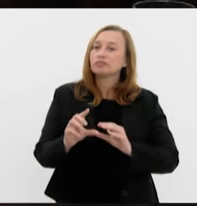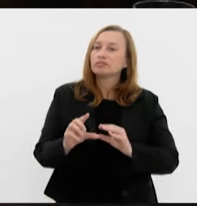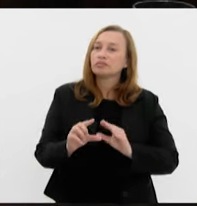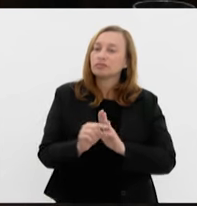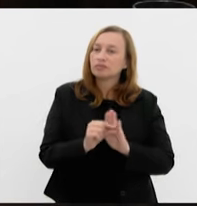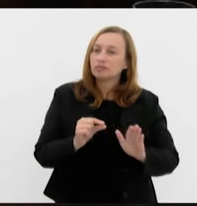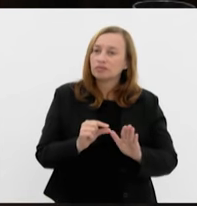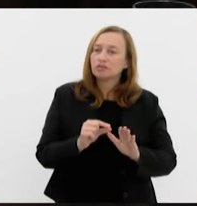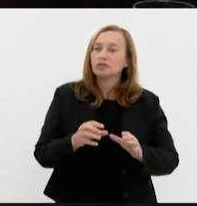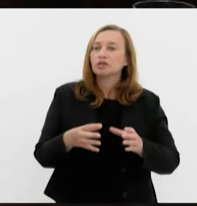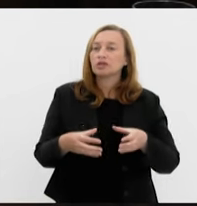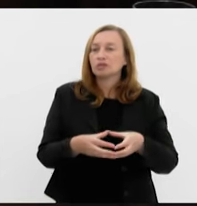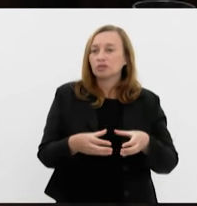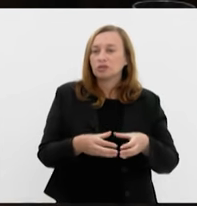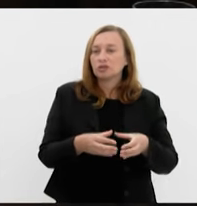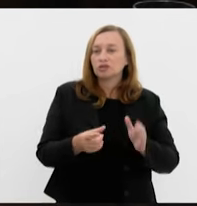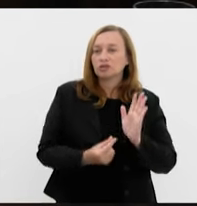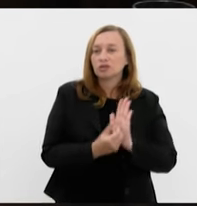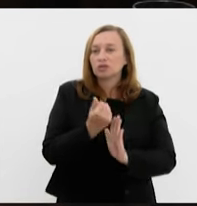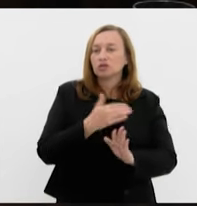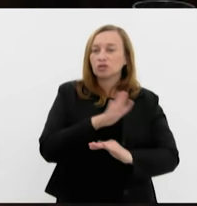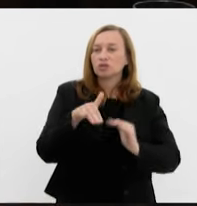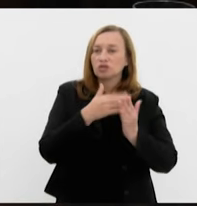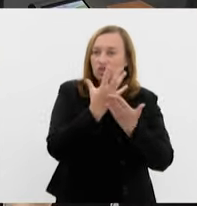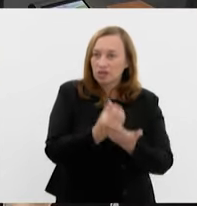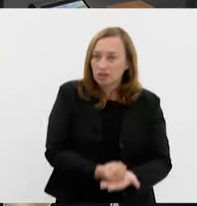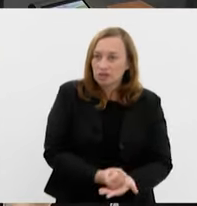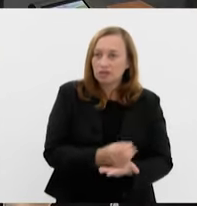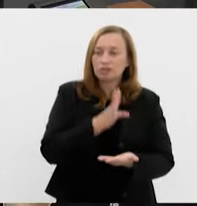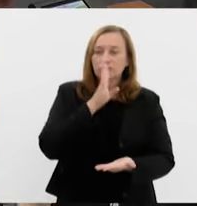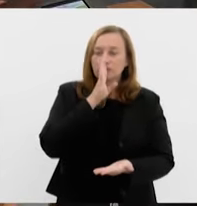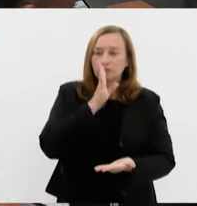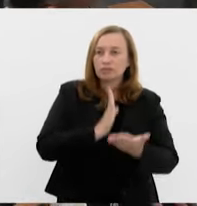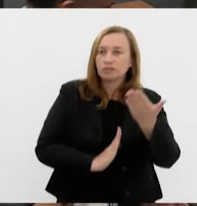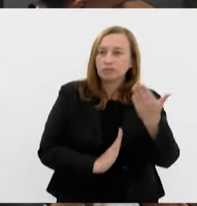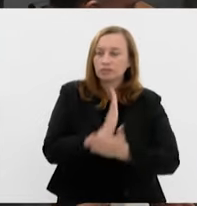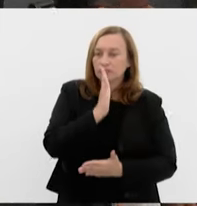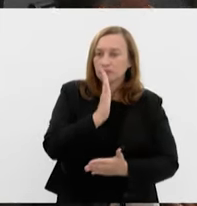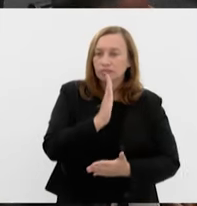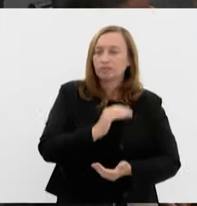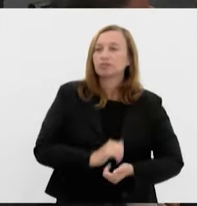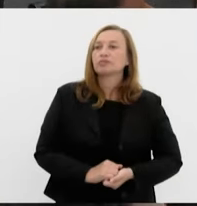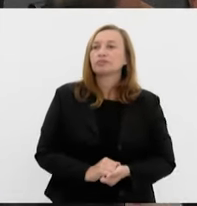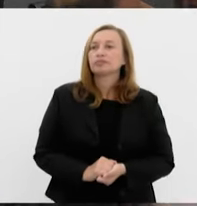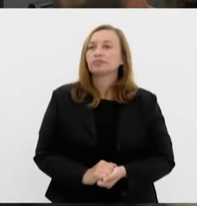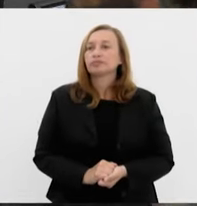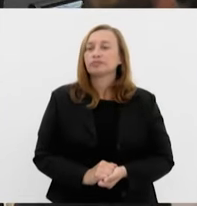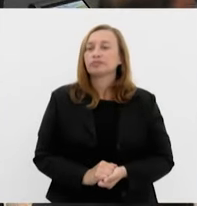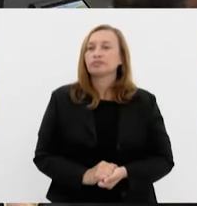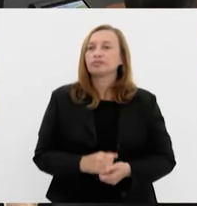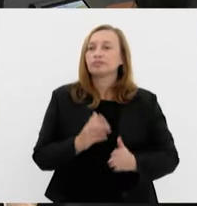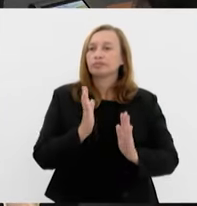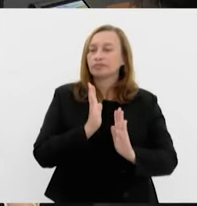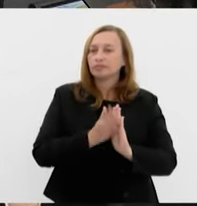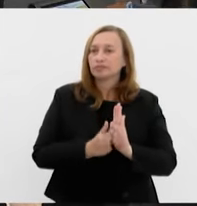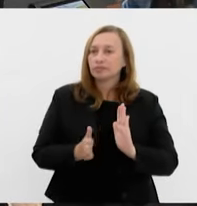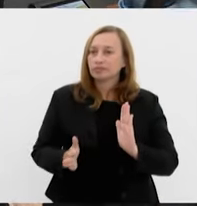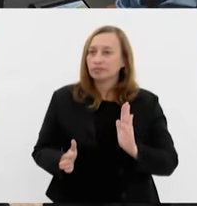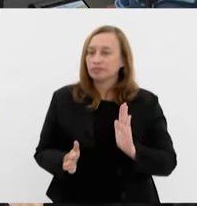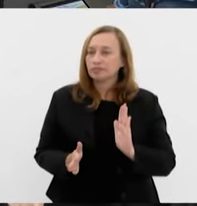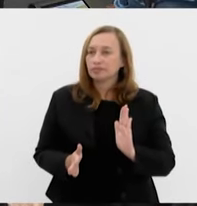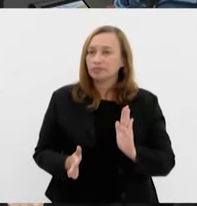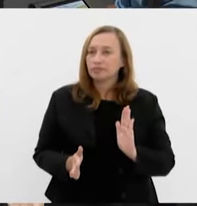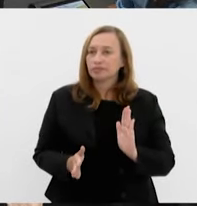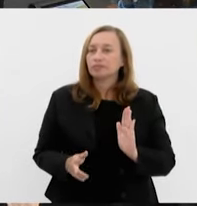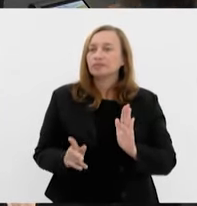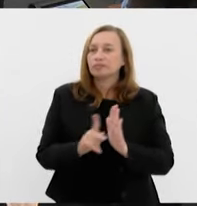da comissão de orçamento S aprovo permaneço Como estão aprovado em votação